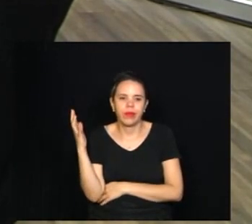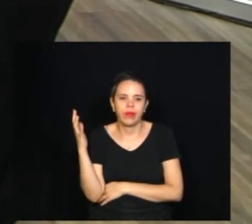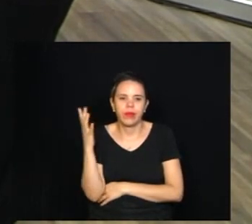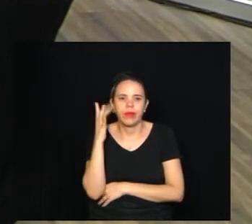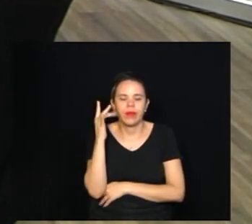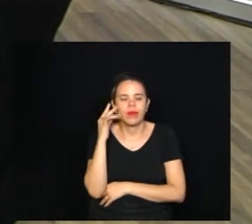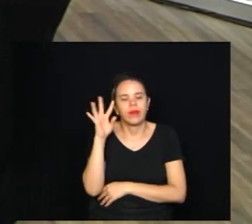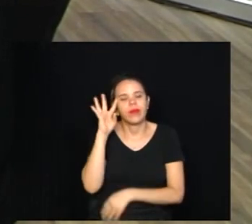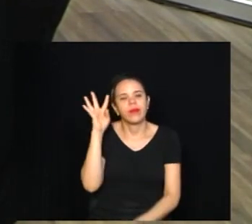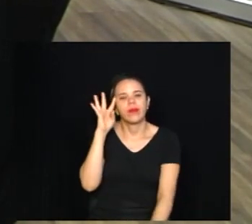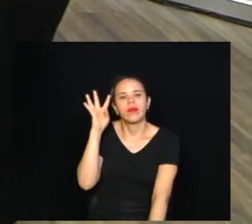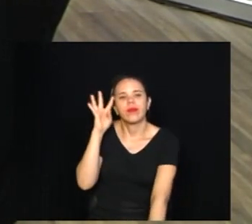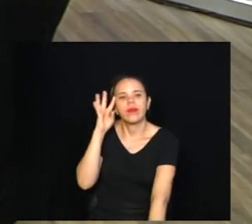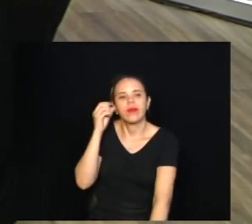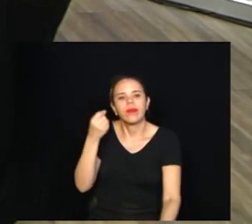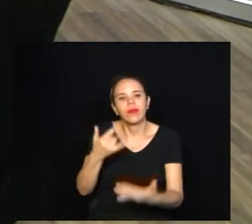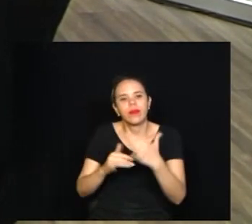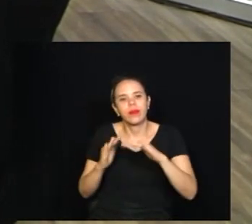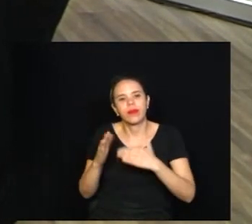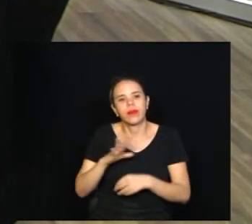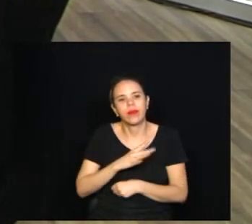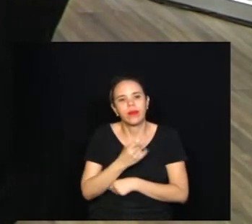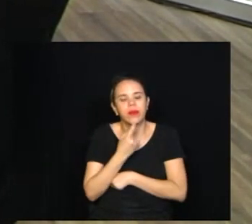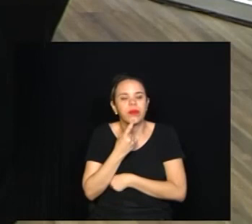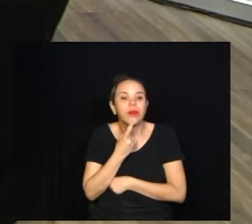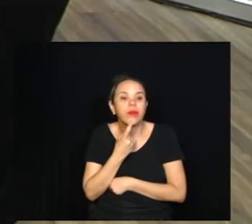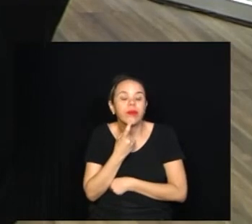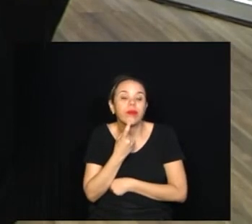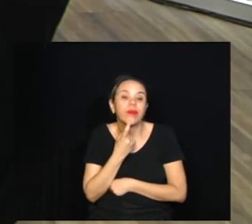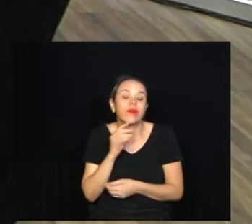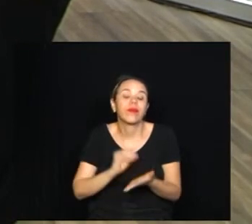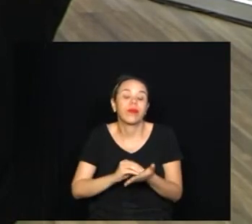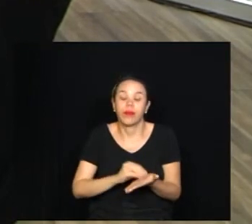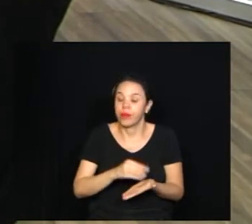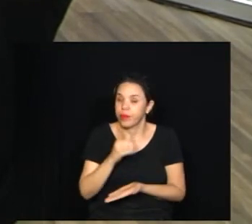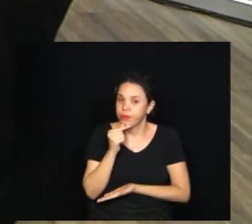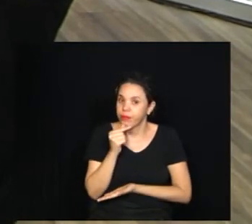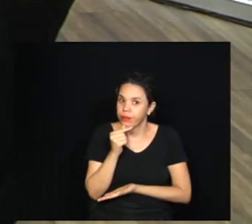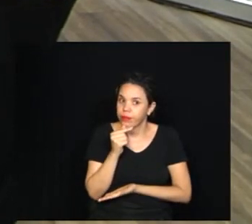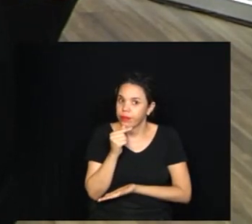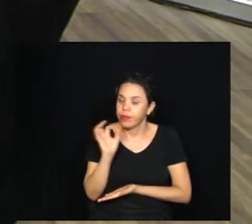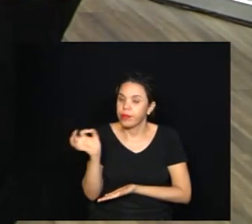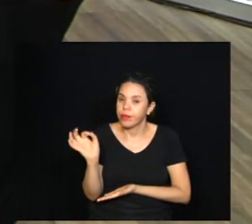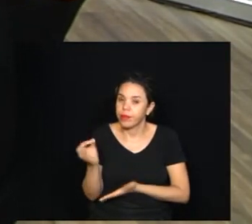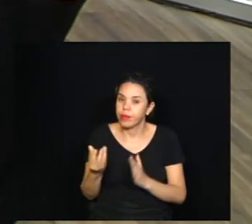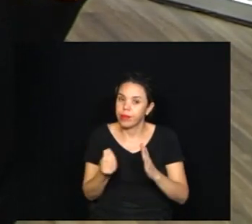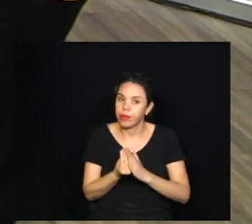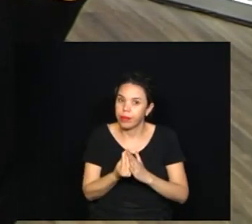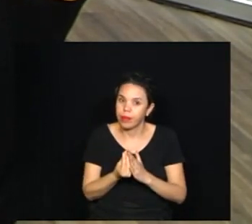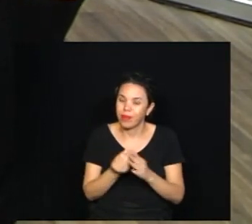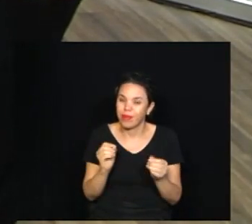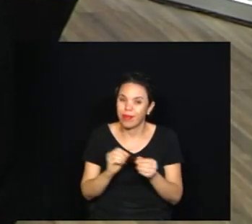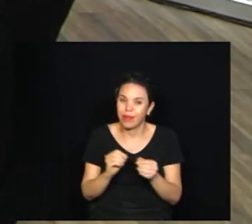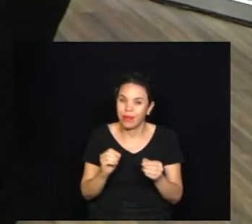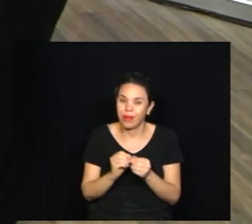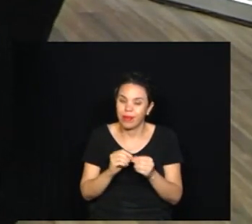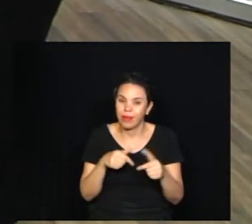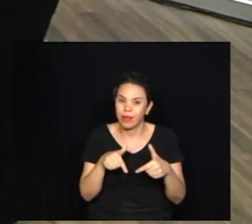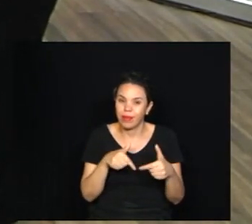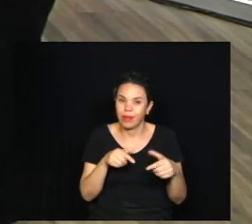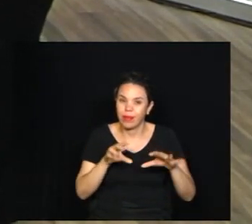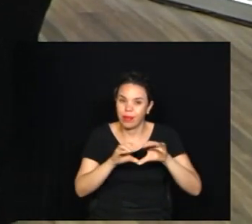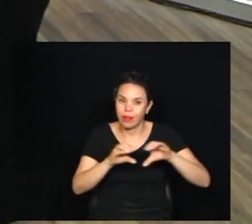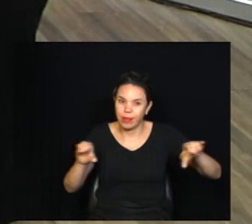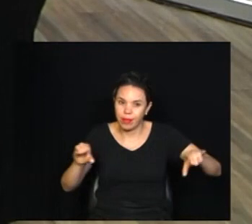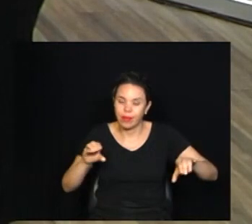amanhã, quarta-feira, muitos bairros da cidade de Campinas vão ficar sem água, hein? Isso mesmo, a Sanasa vai realizar um serviço de